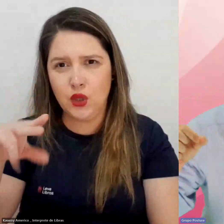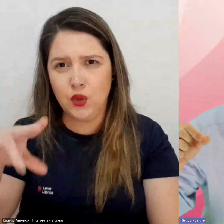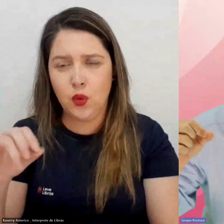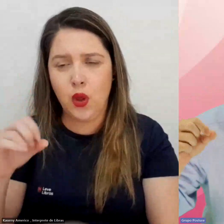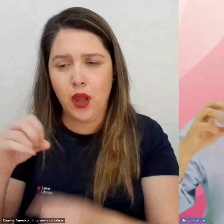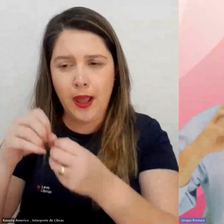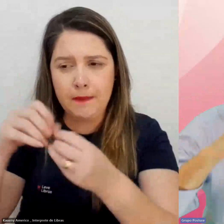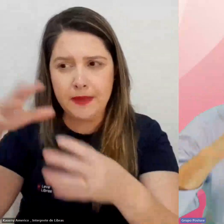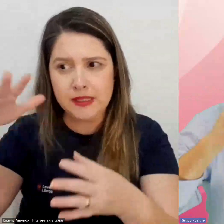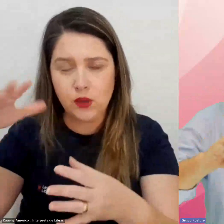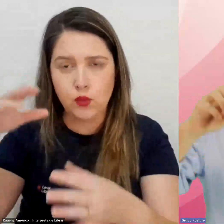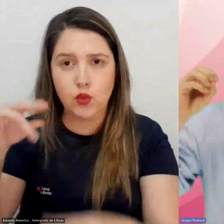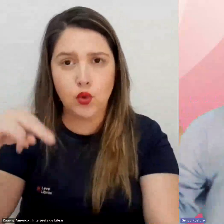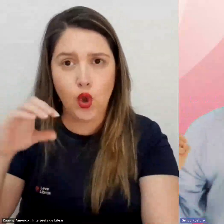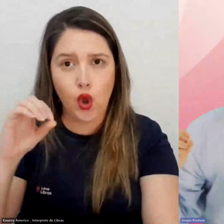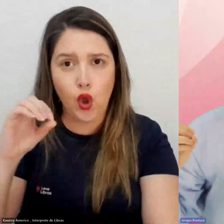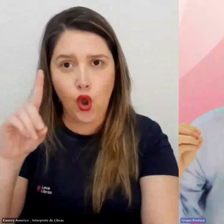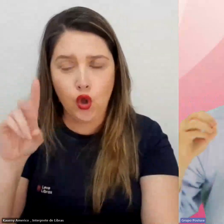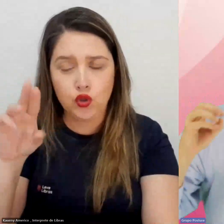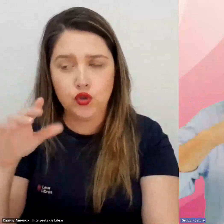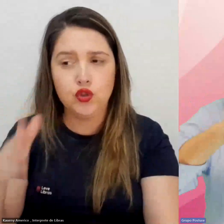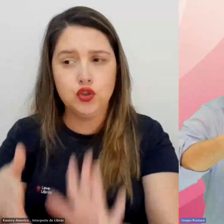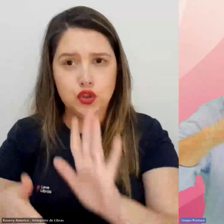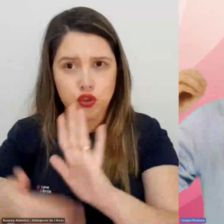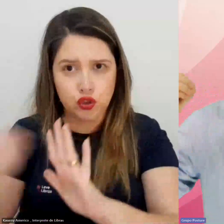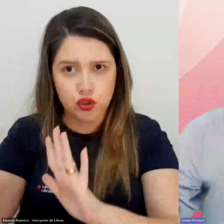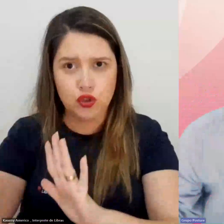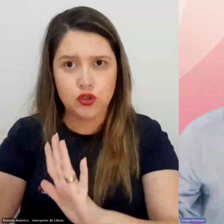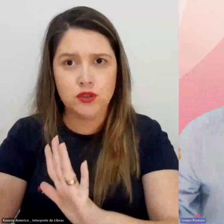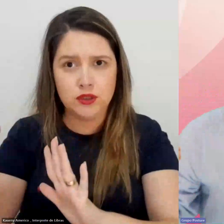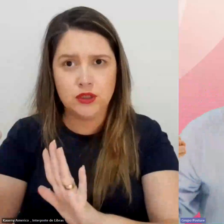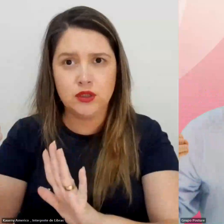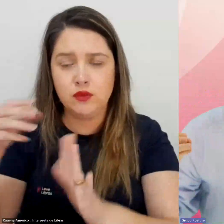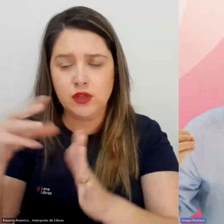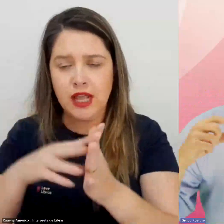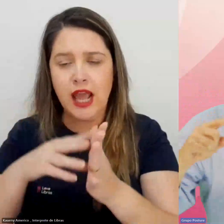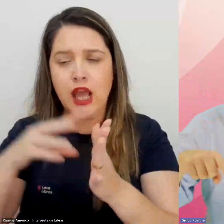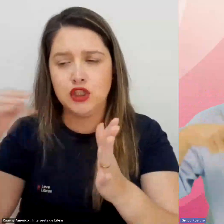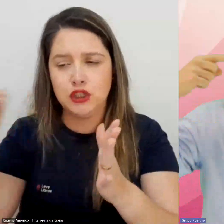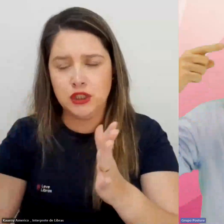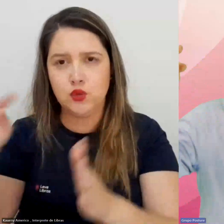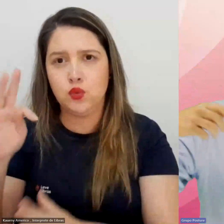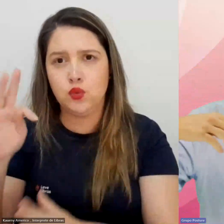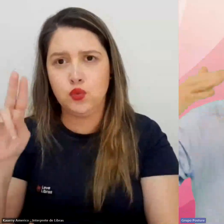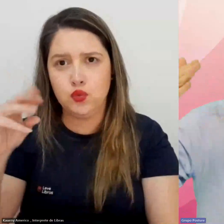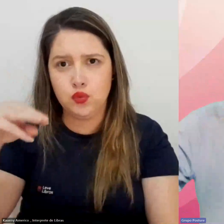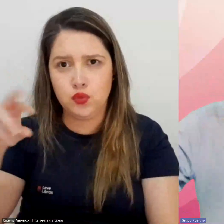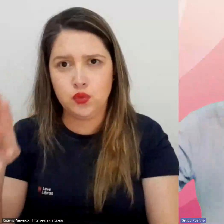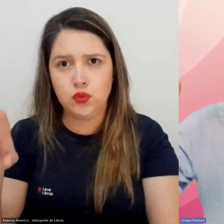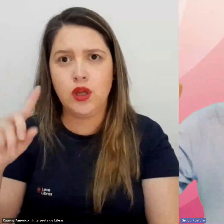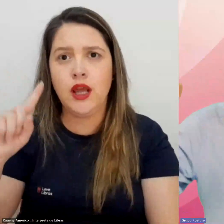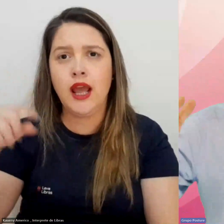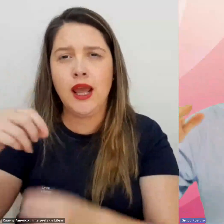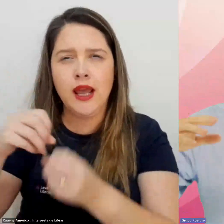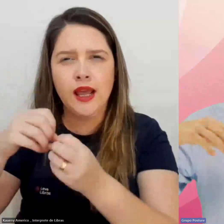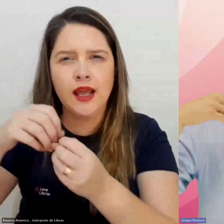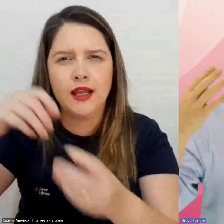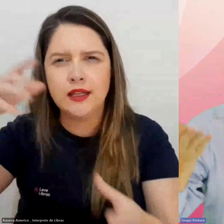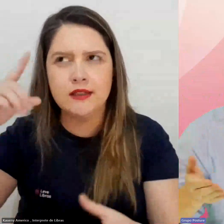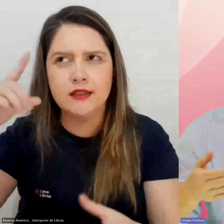nódulo, ele foi e tirou esse nódulo. Então você está retirando um tumor. E daí apareceu de novo, quase 10 anos